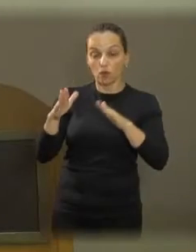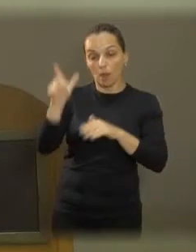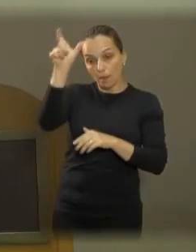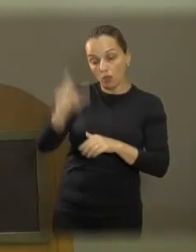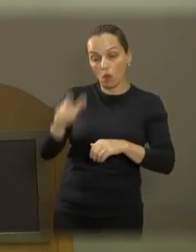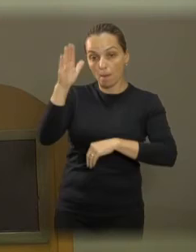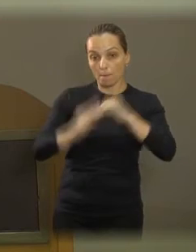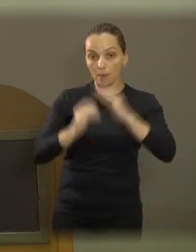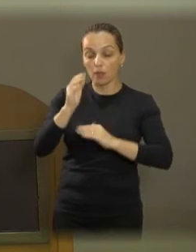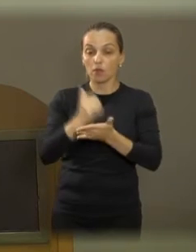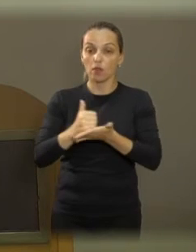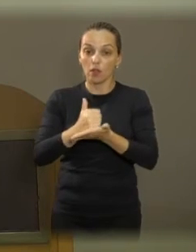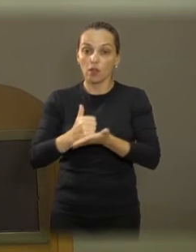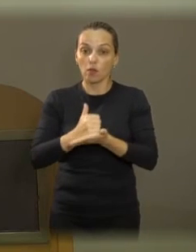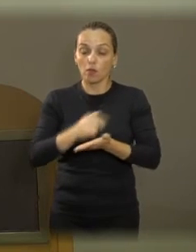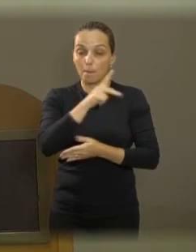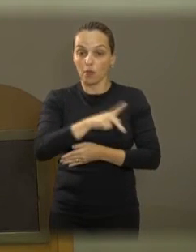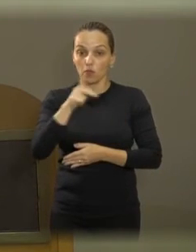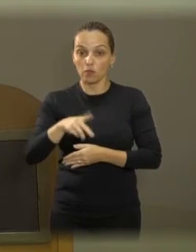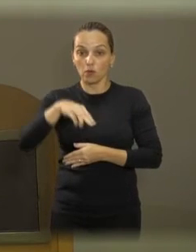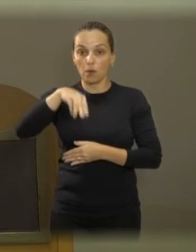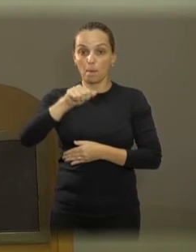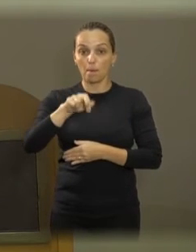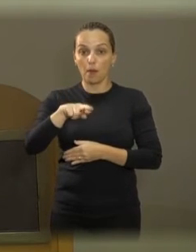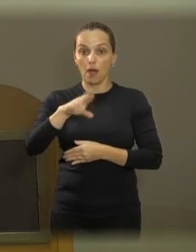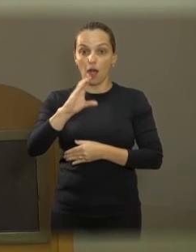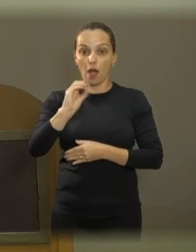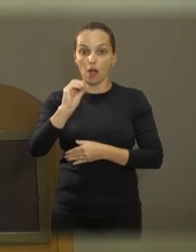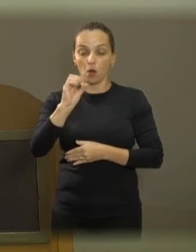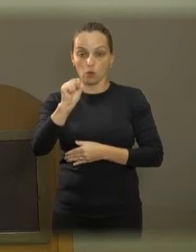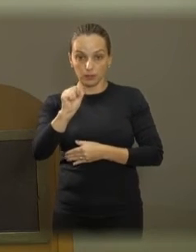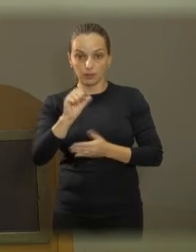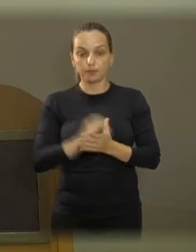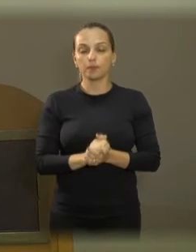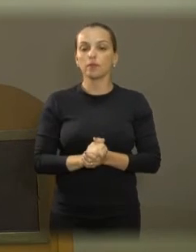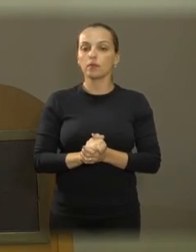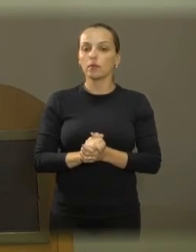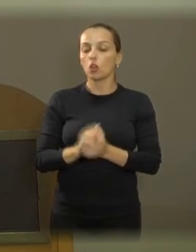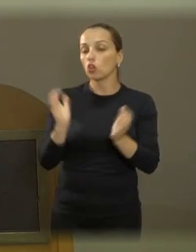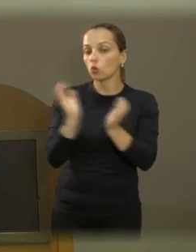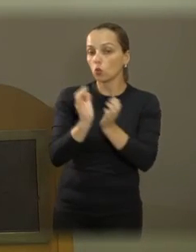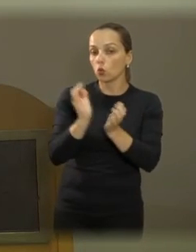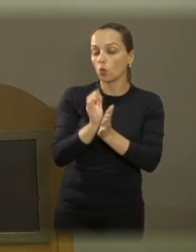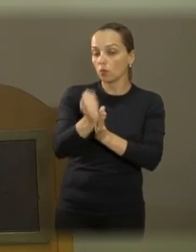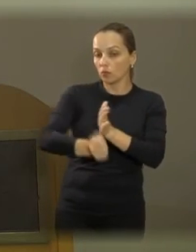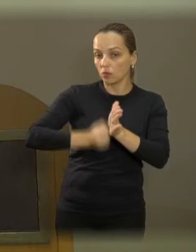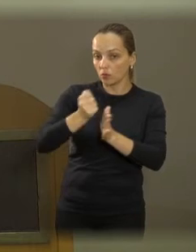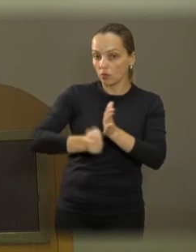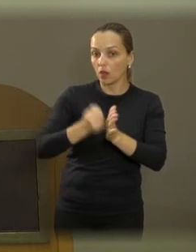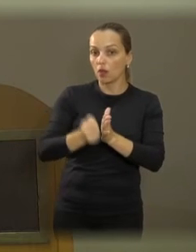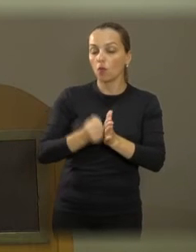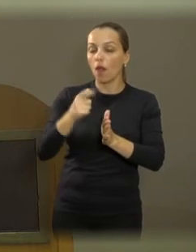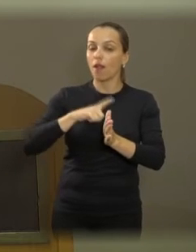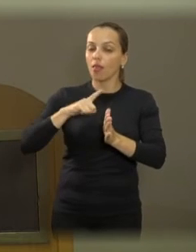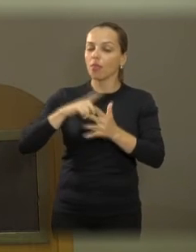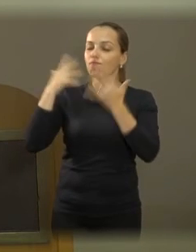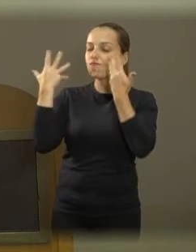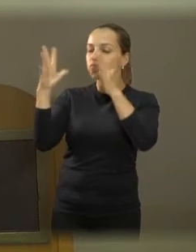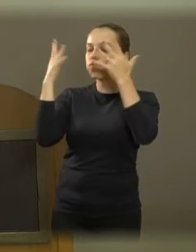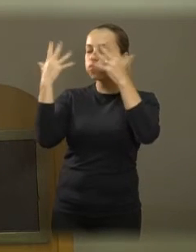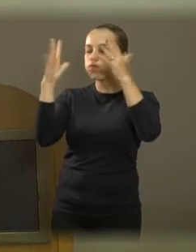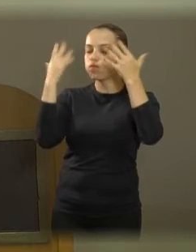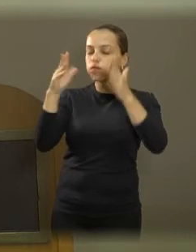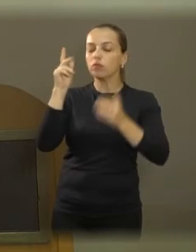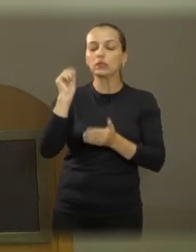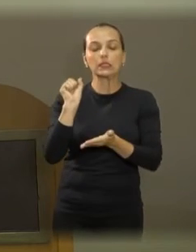o professor Dr. Marcos Antônio Correia. A seccional de Araraquara tem muito que comemorar,